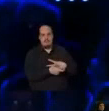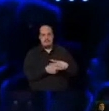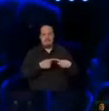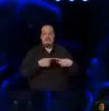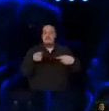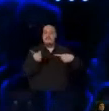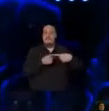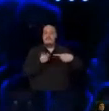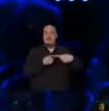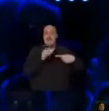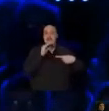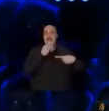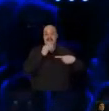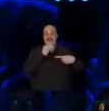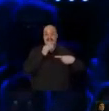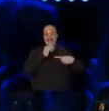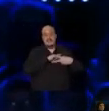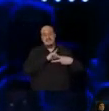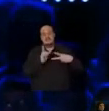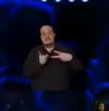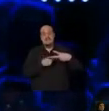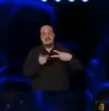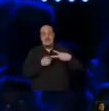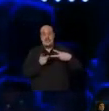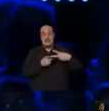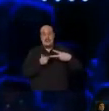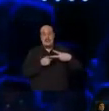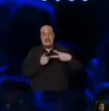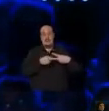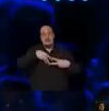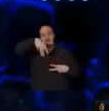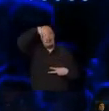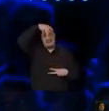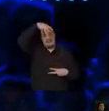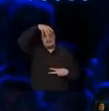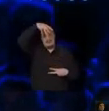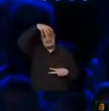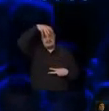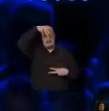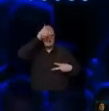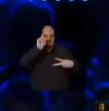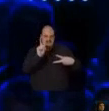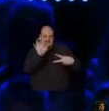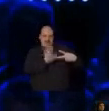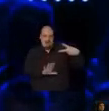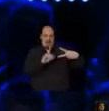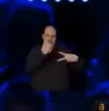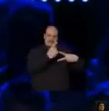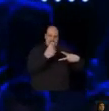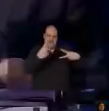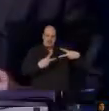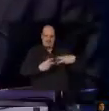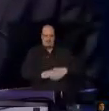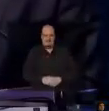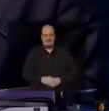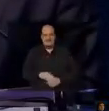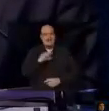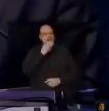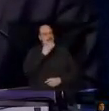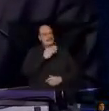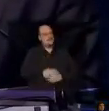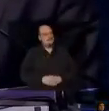que vem acontecendo na Argentina quantas e quantas vezes com governos bons na Argentina que fizeram